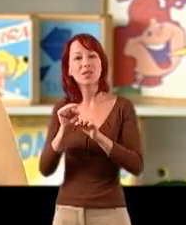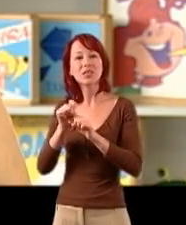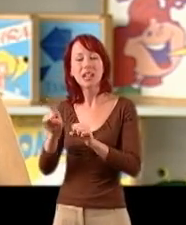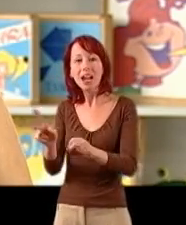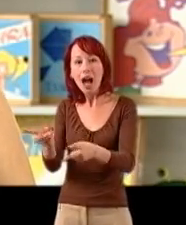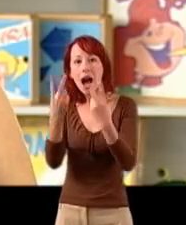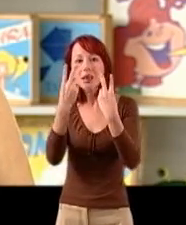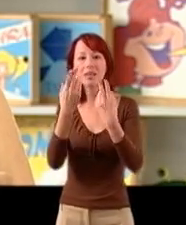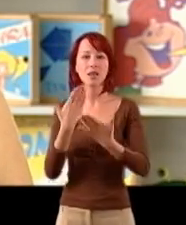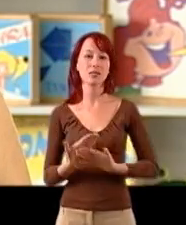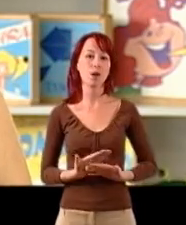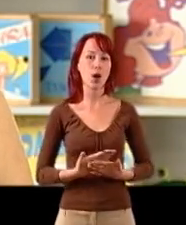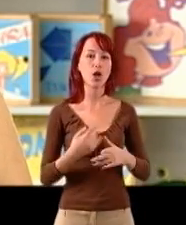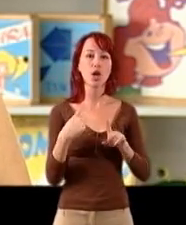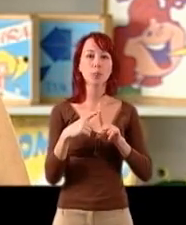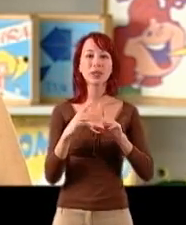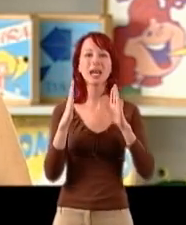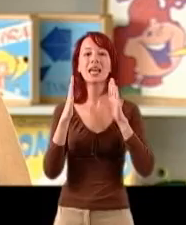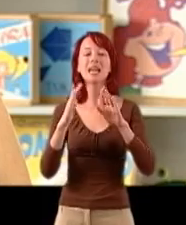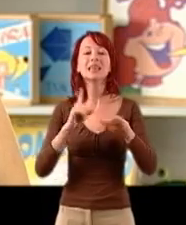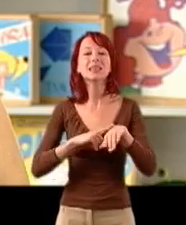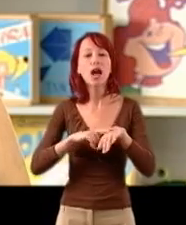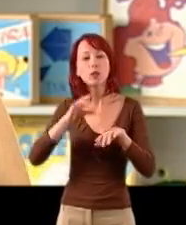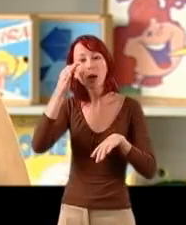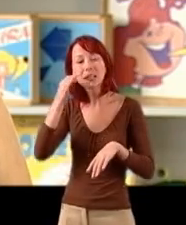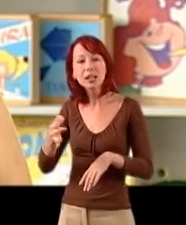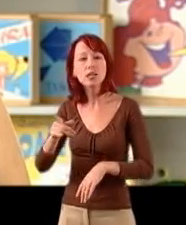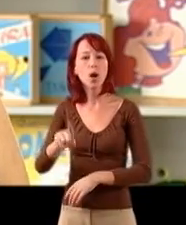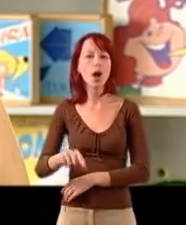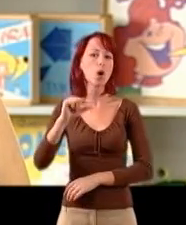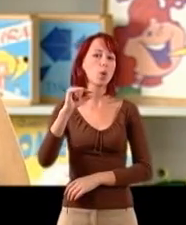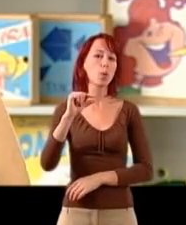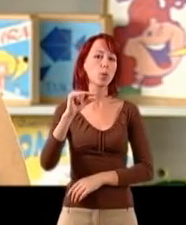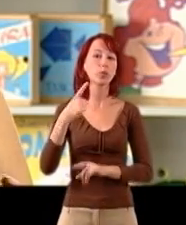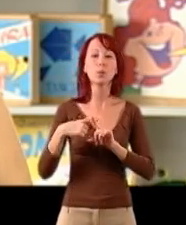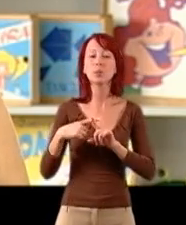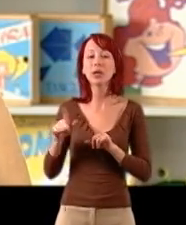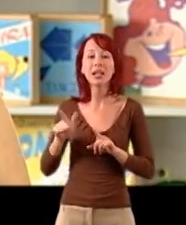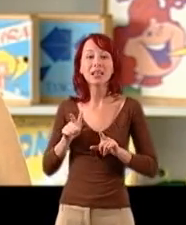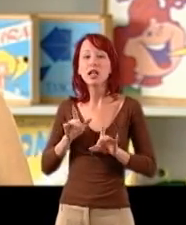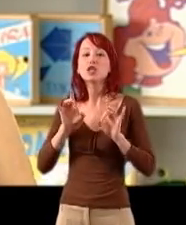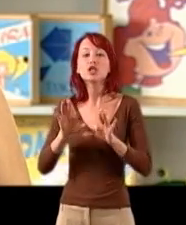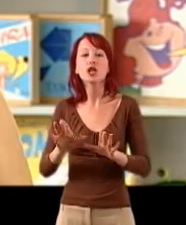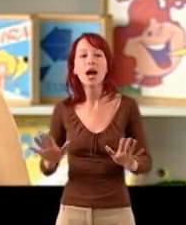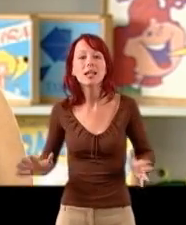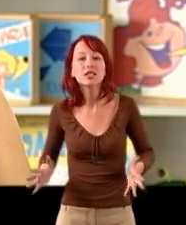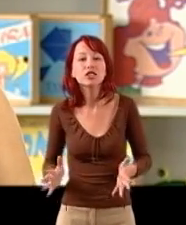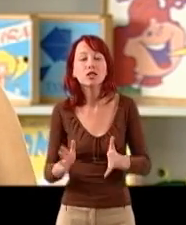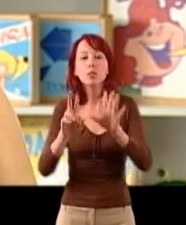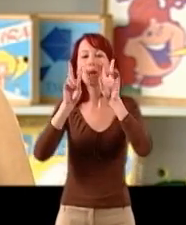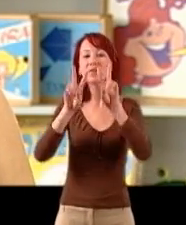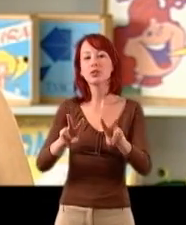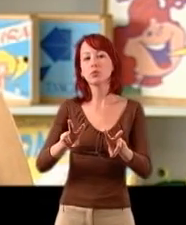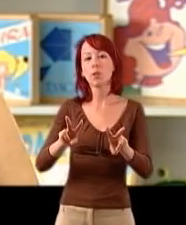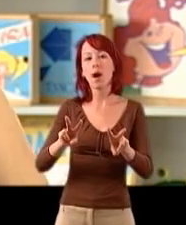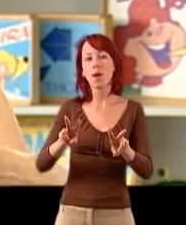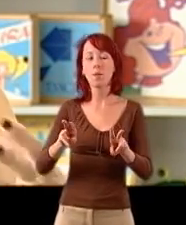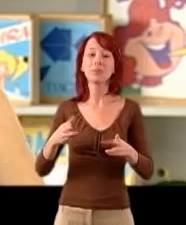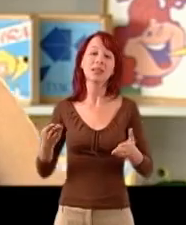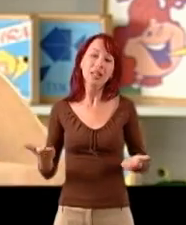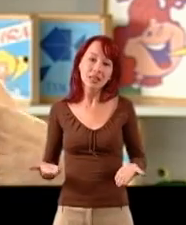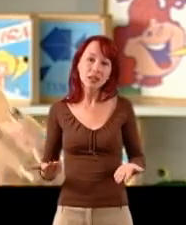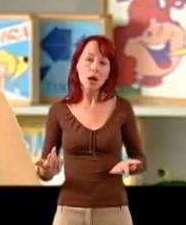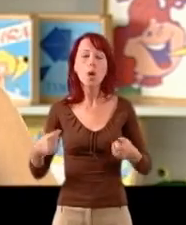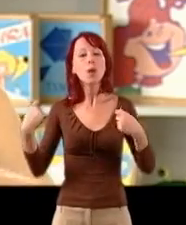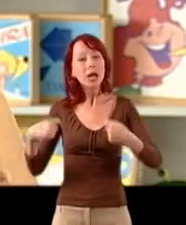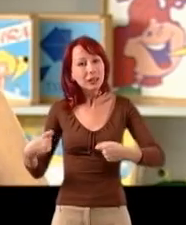inserido o tempo inteiro, porque o tempo dele de atenção é muito curto, porque ele só tem um estímulo visual. Então,